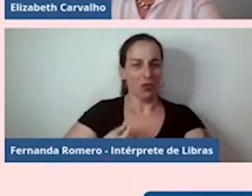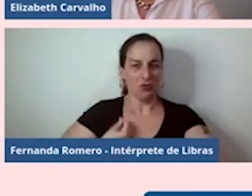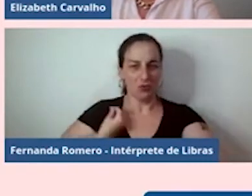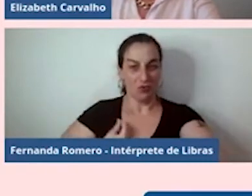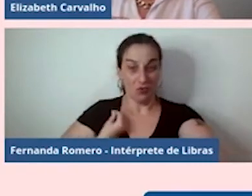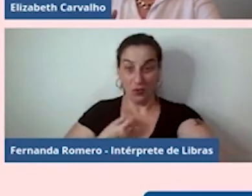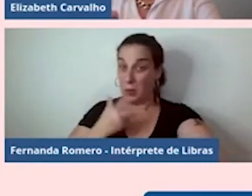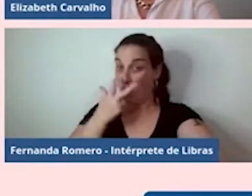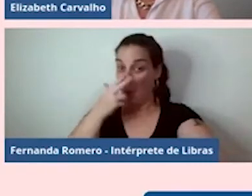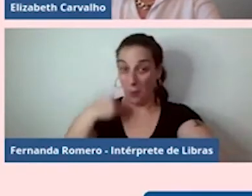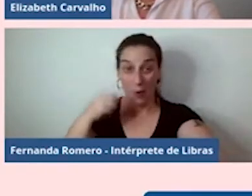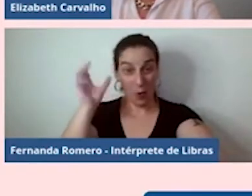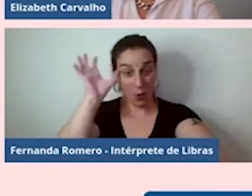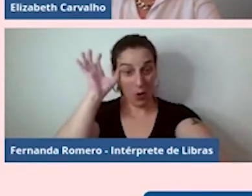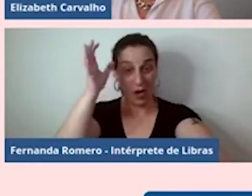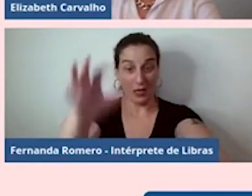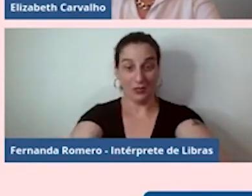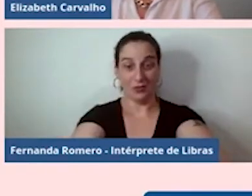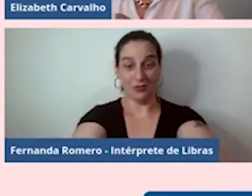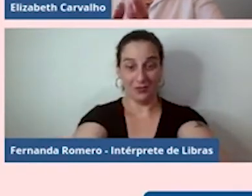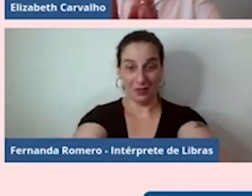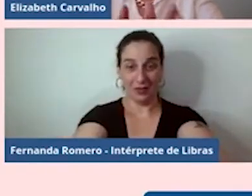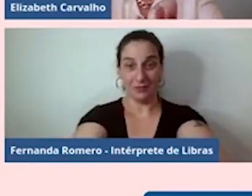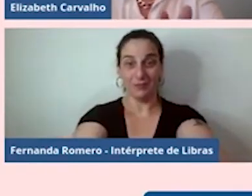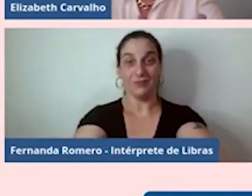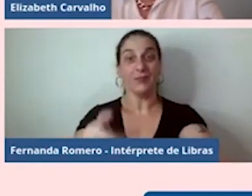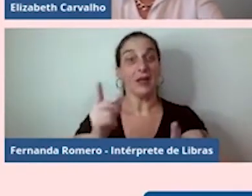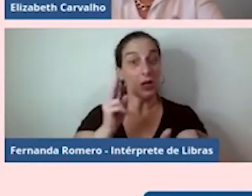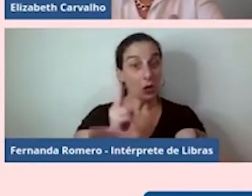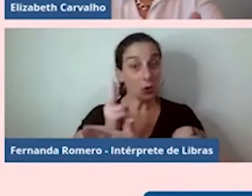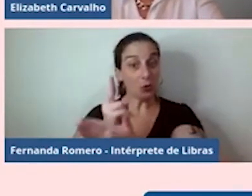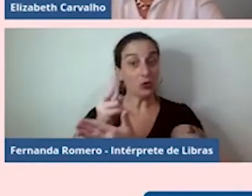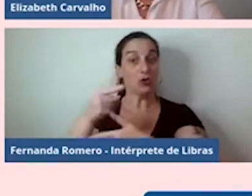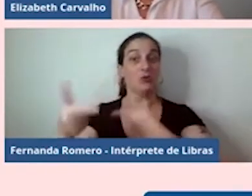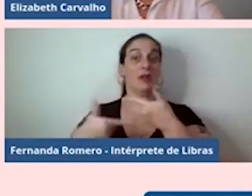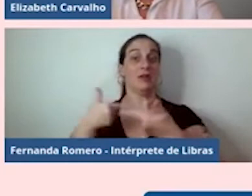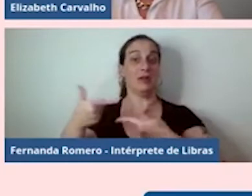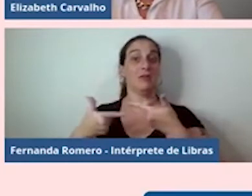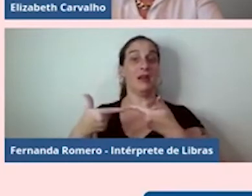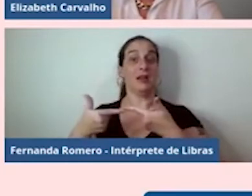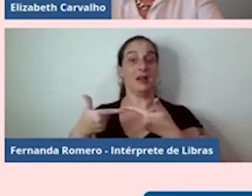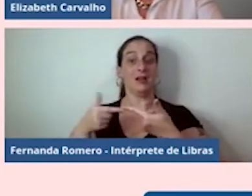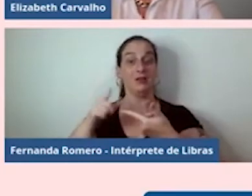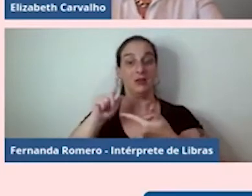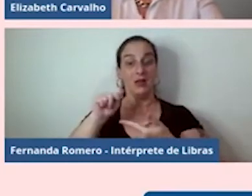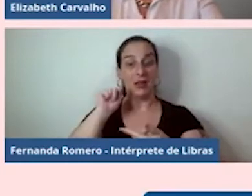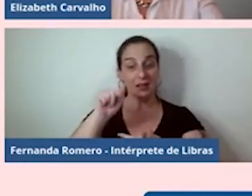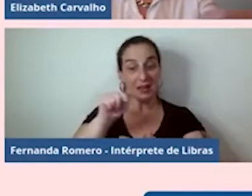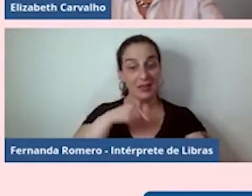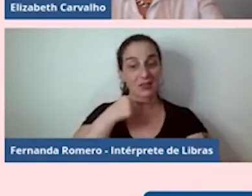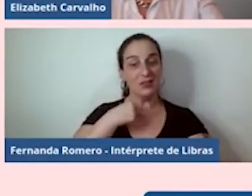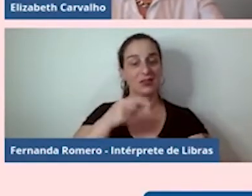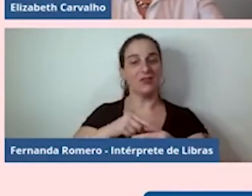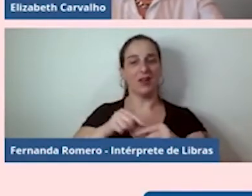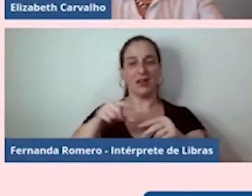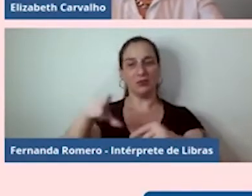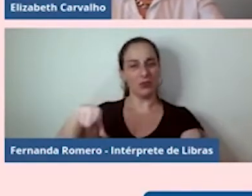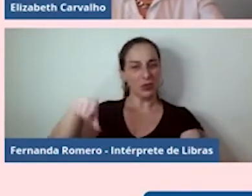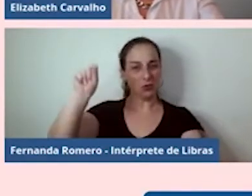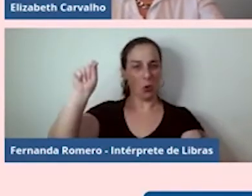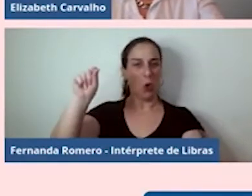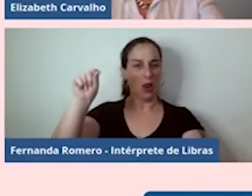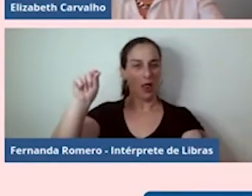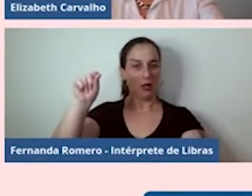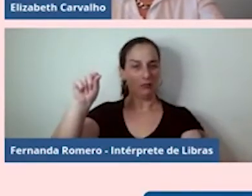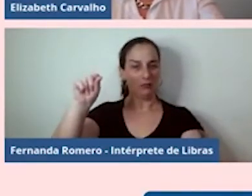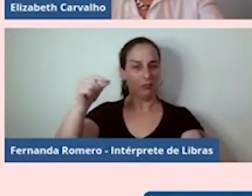como eu tomei, e seguir trabalhando, né? E aí é a questão que a gente está falando das escolhas. Essa outra geração